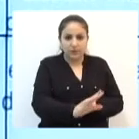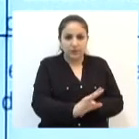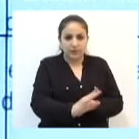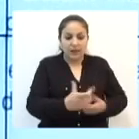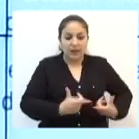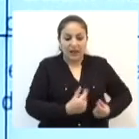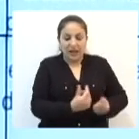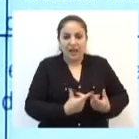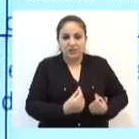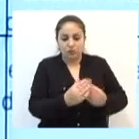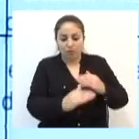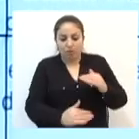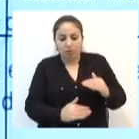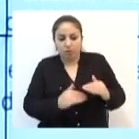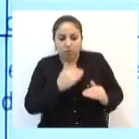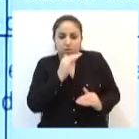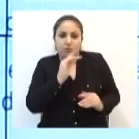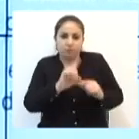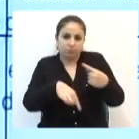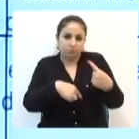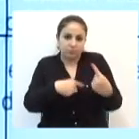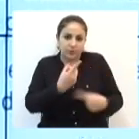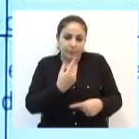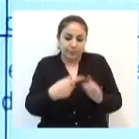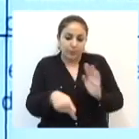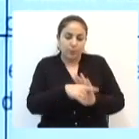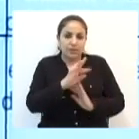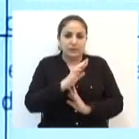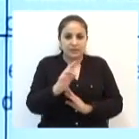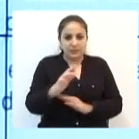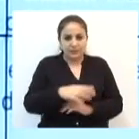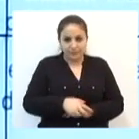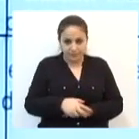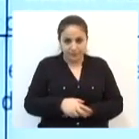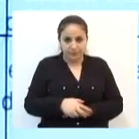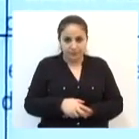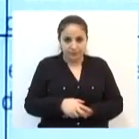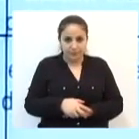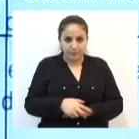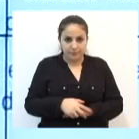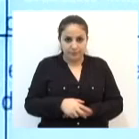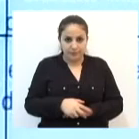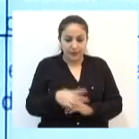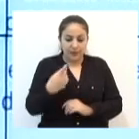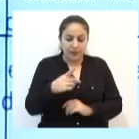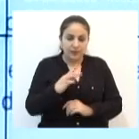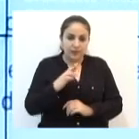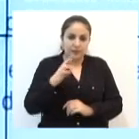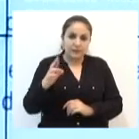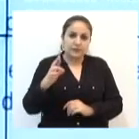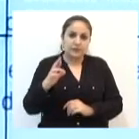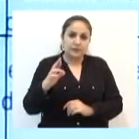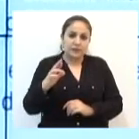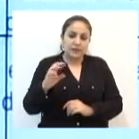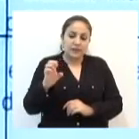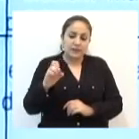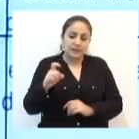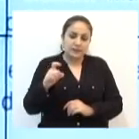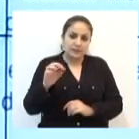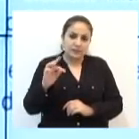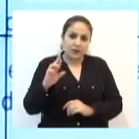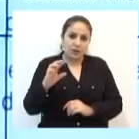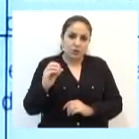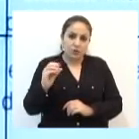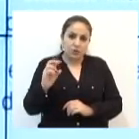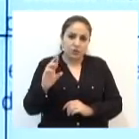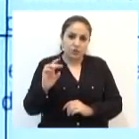despesas acima do potencial de crescimento das receitas, né? E essas receitas extraordinárias que antigamente, por